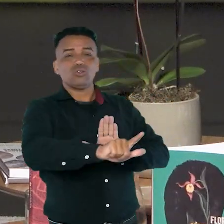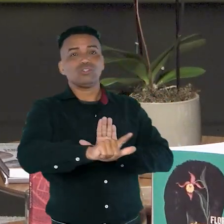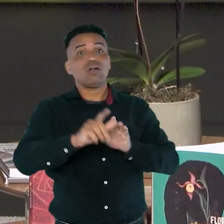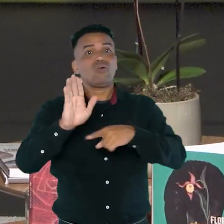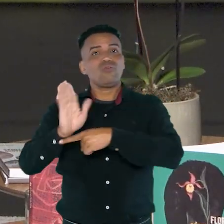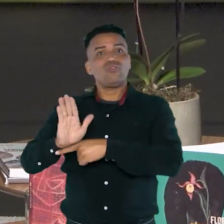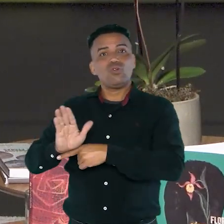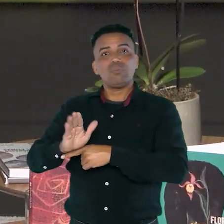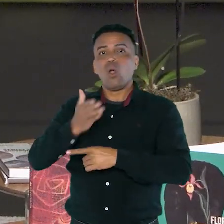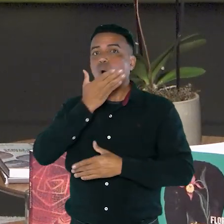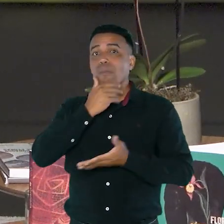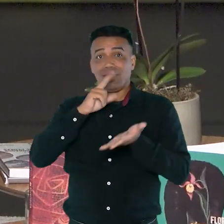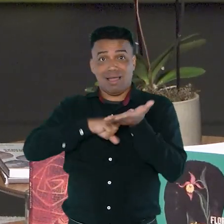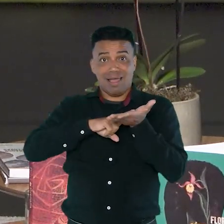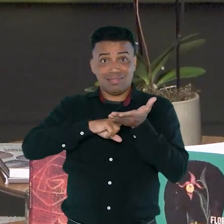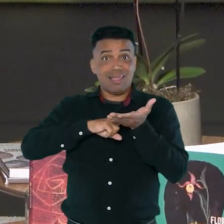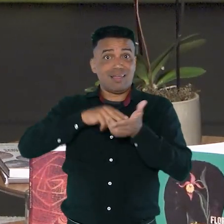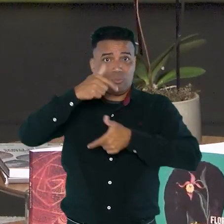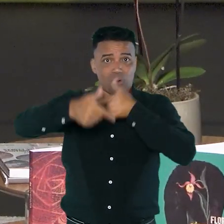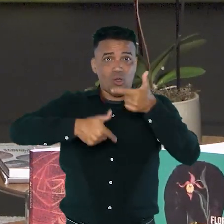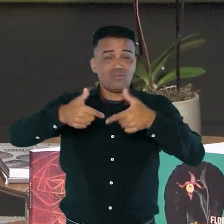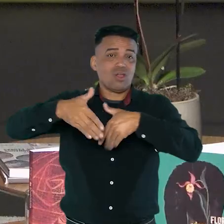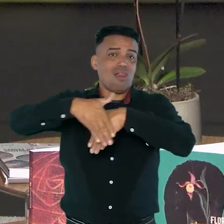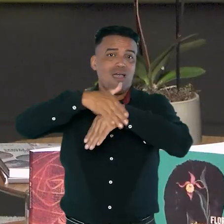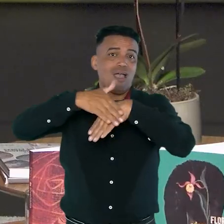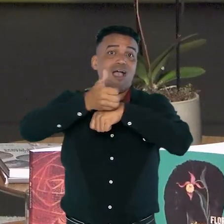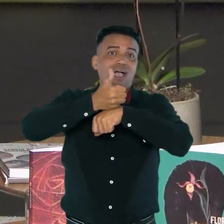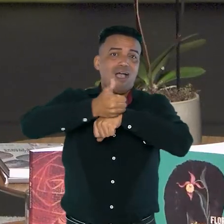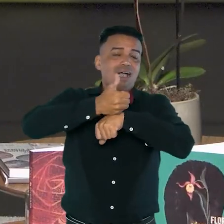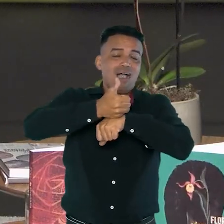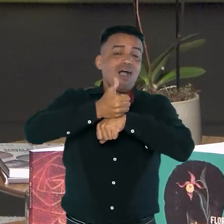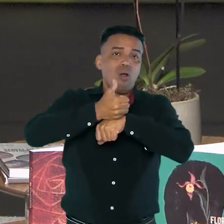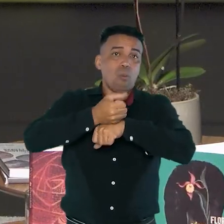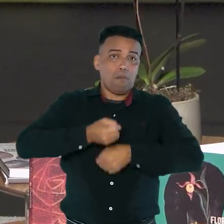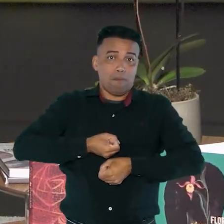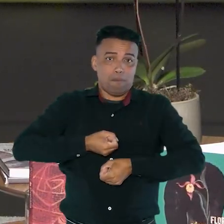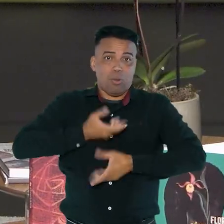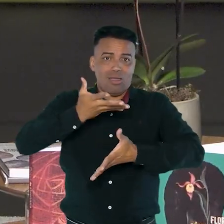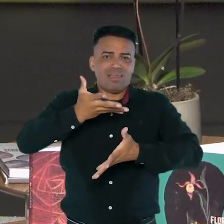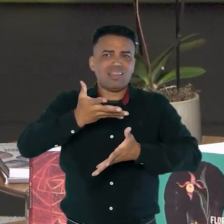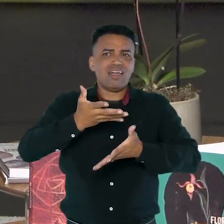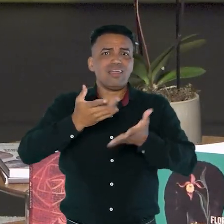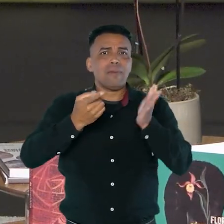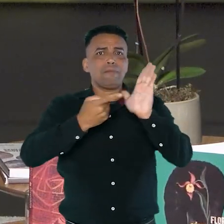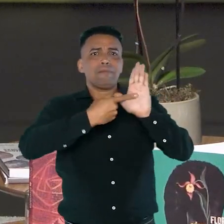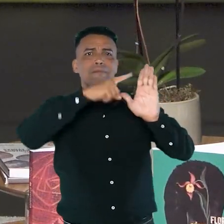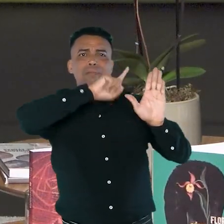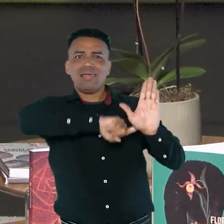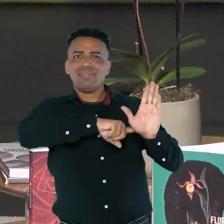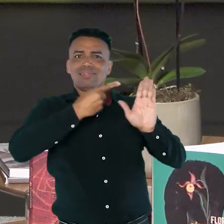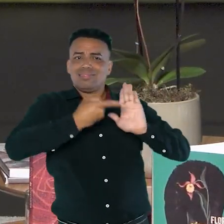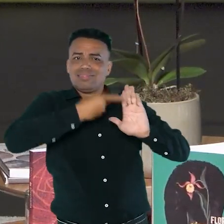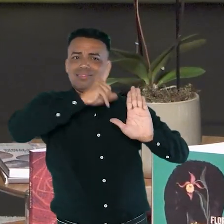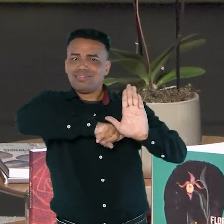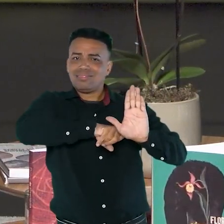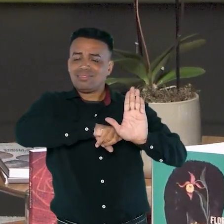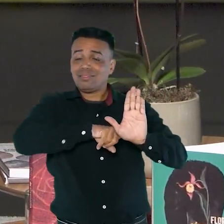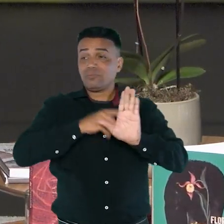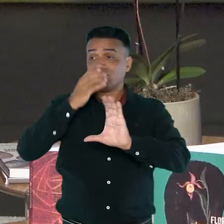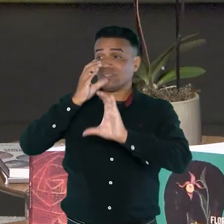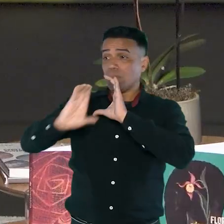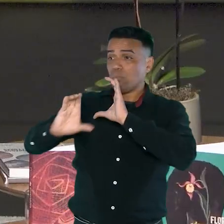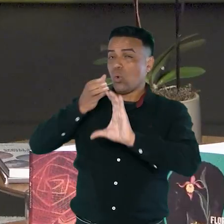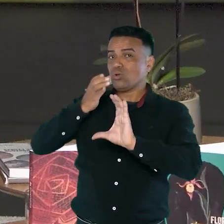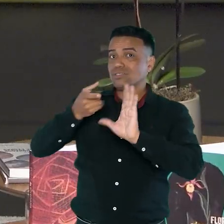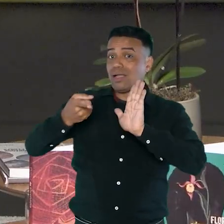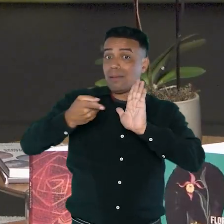Carteiro e o Poeta, eu descobri as metáforas. E aí eu vi que a música, a metáfora,